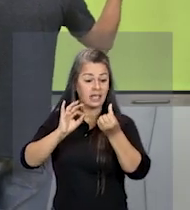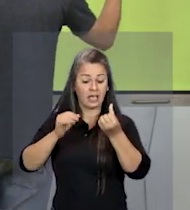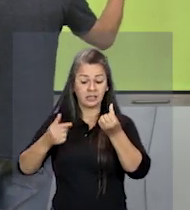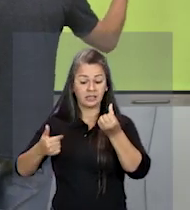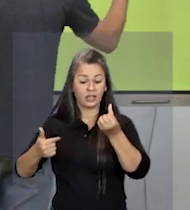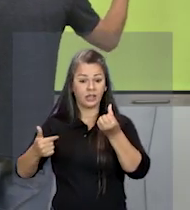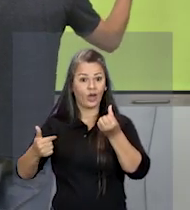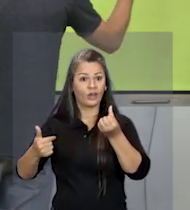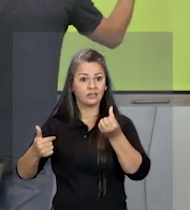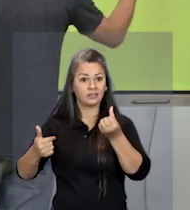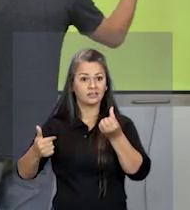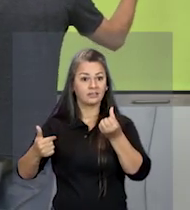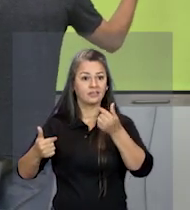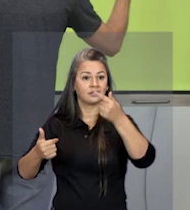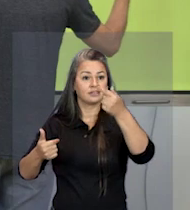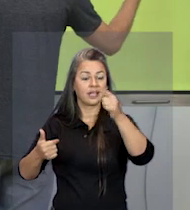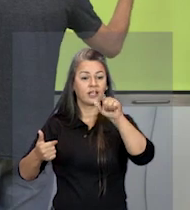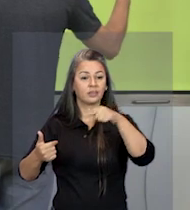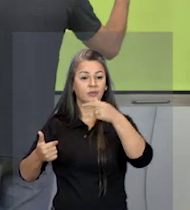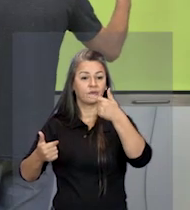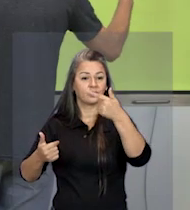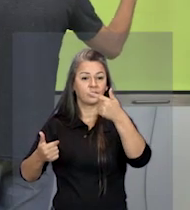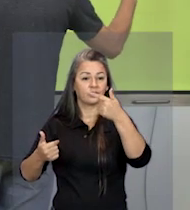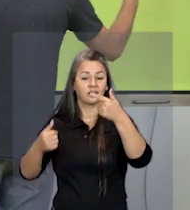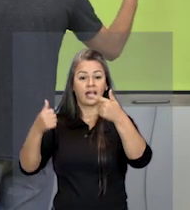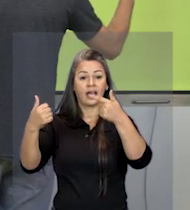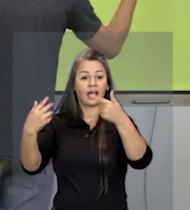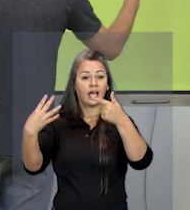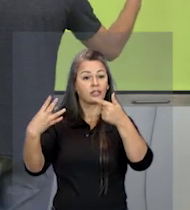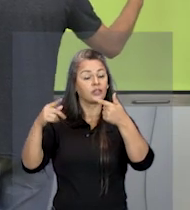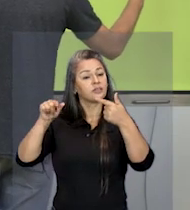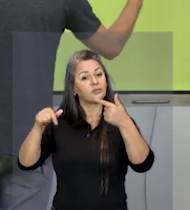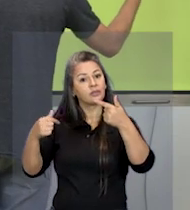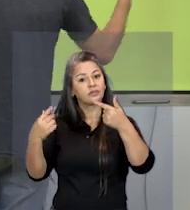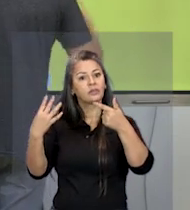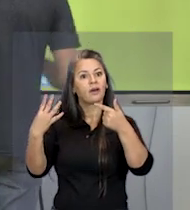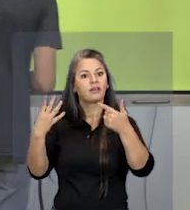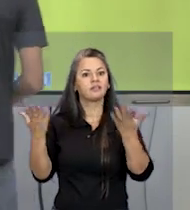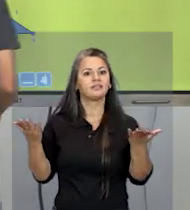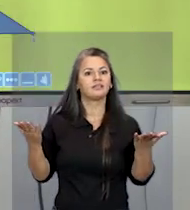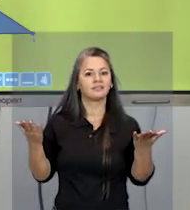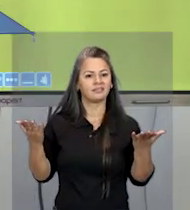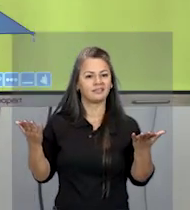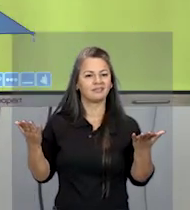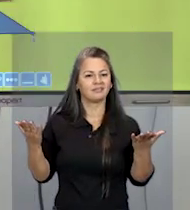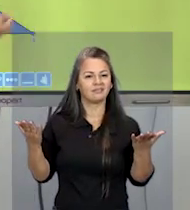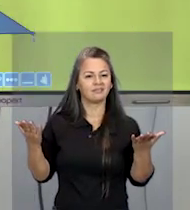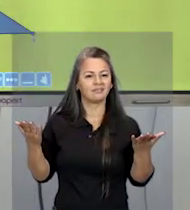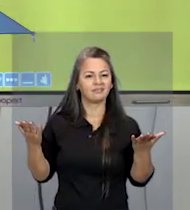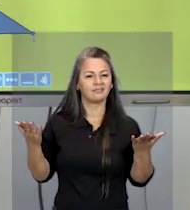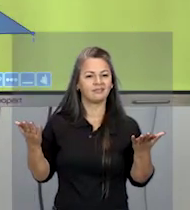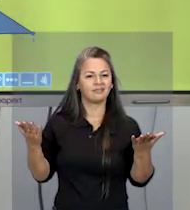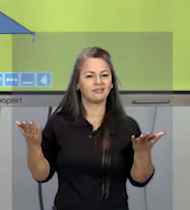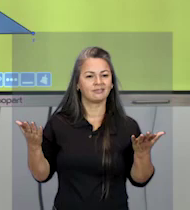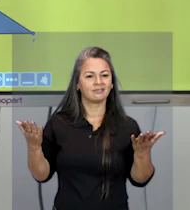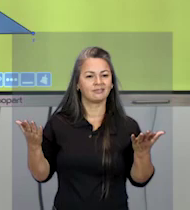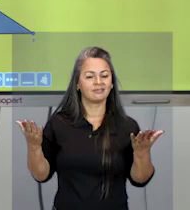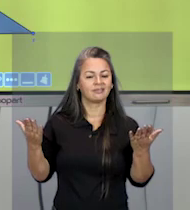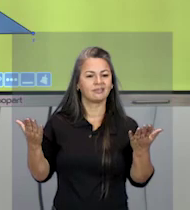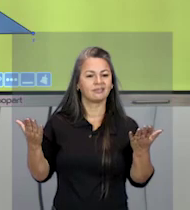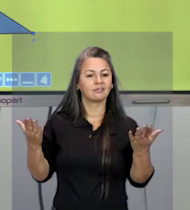o 7,2 e 14,4. Então, essa relação foi